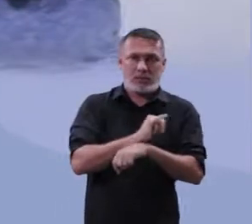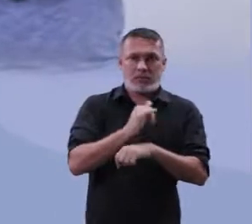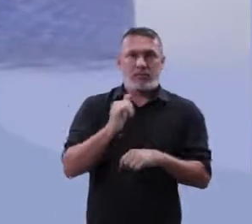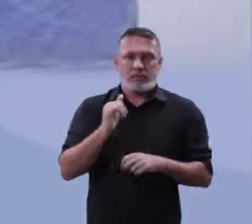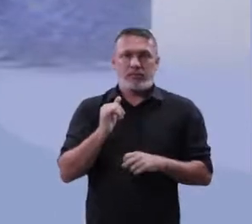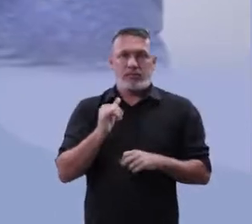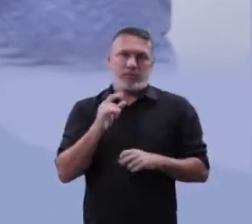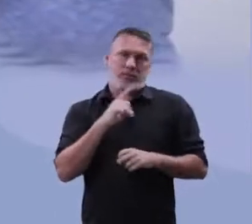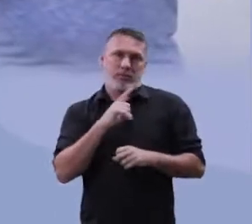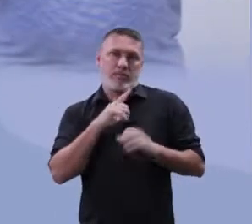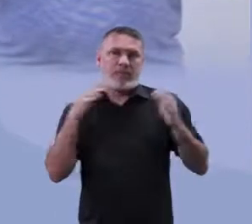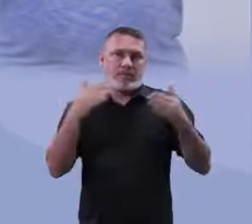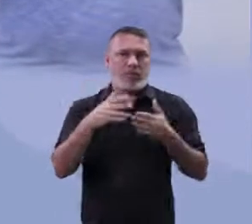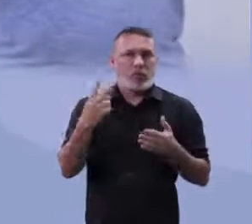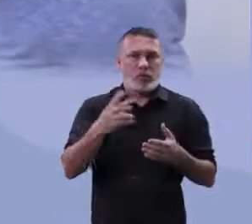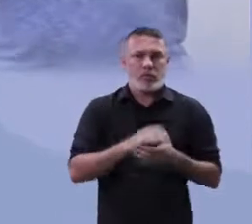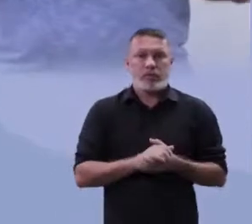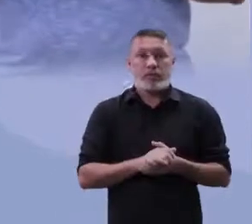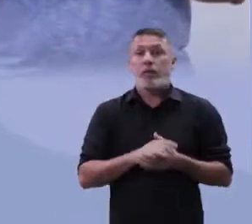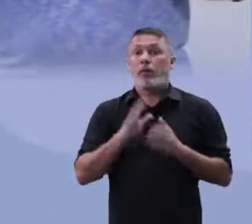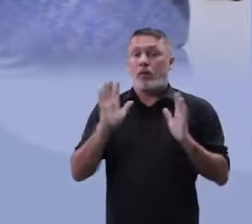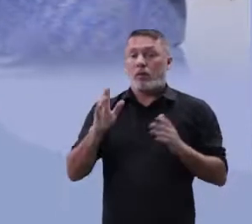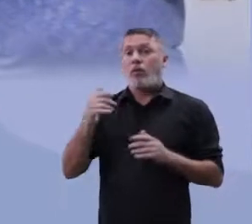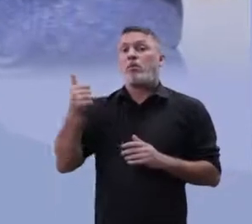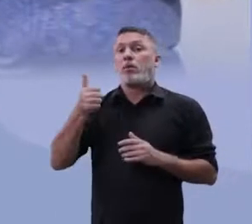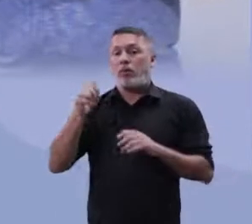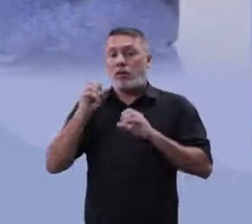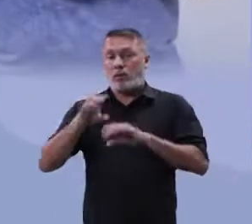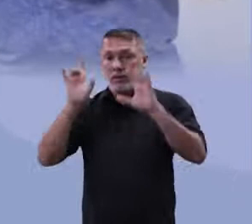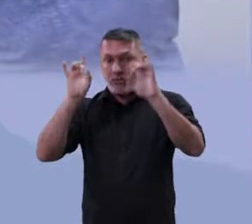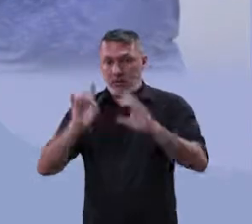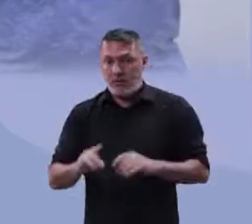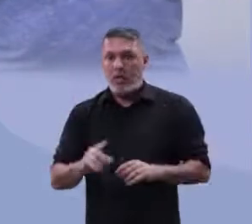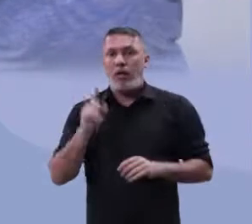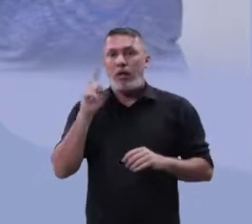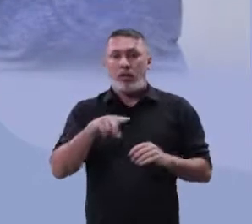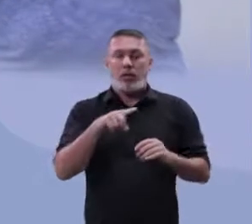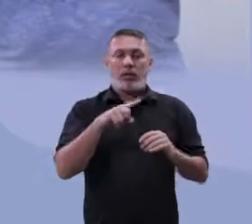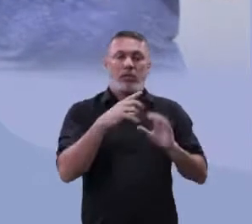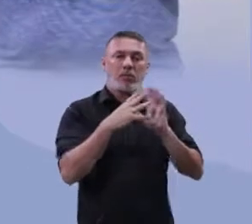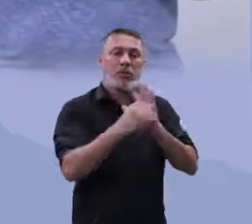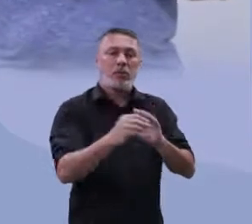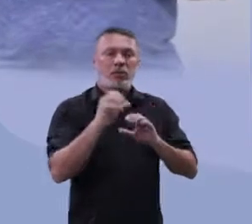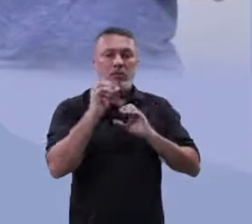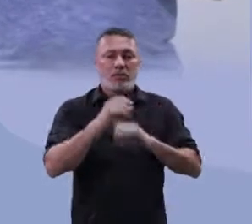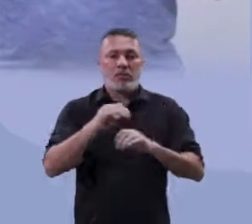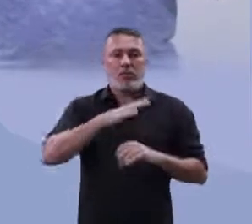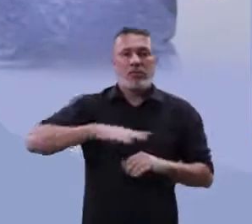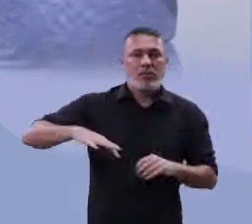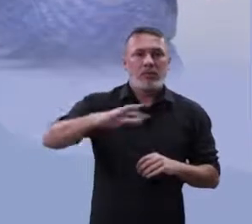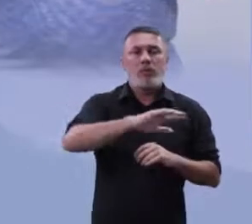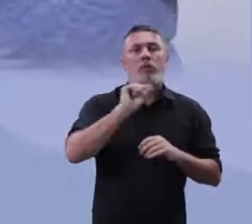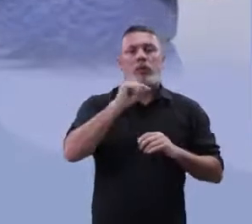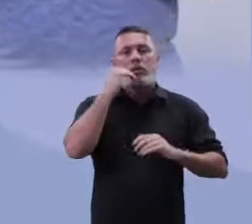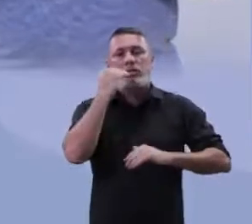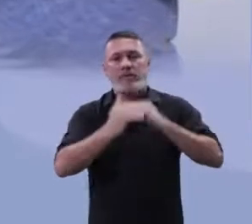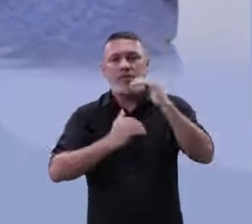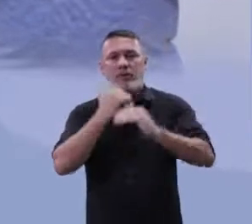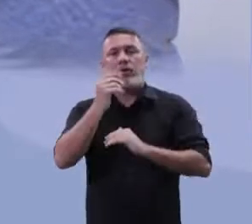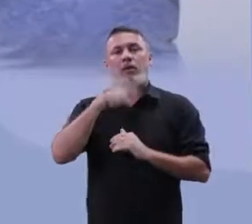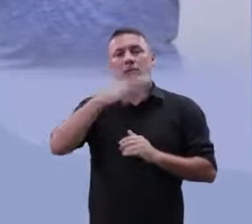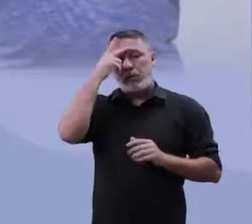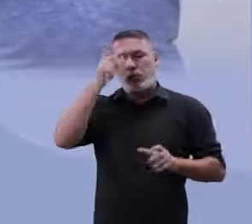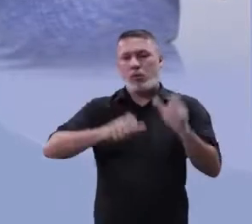ali, duas, né, formas ali. Primeiro, a educação especial é uma modalidade de ensino que tem a função de promover o